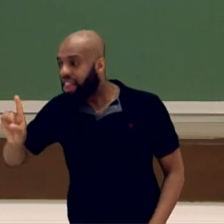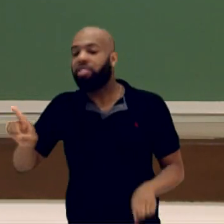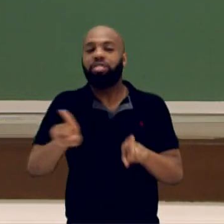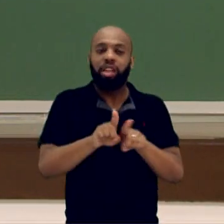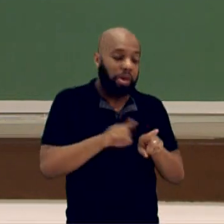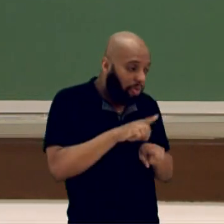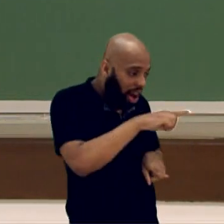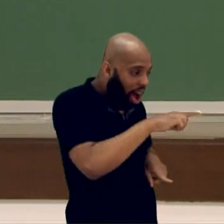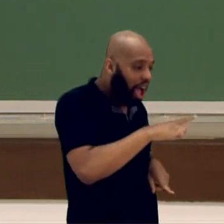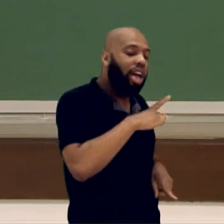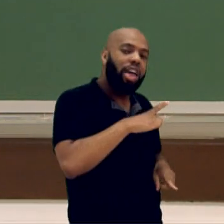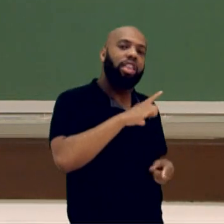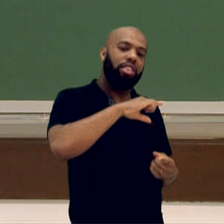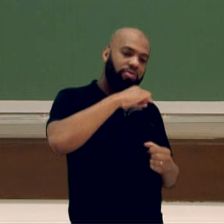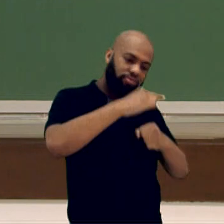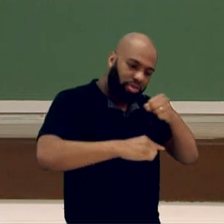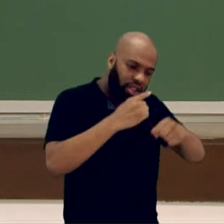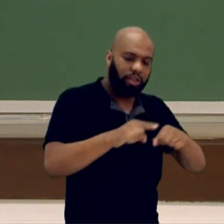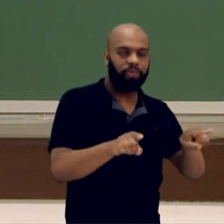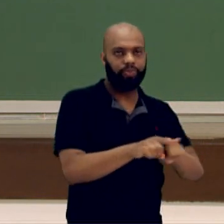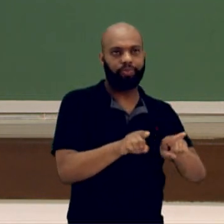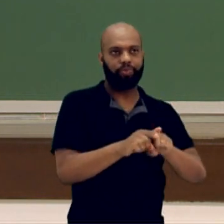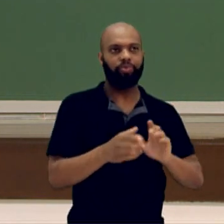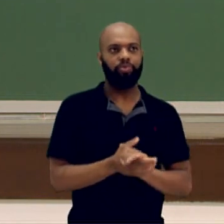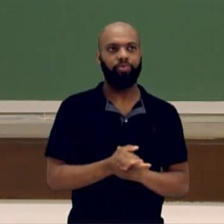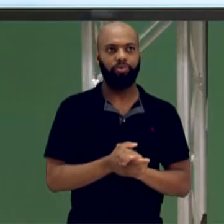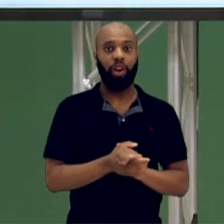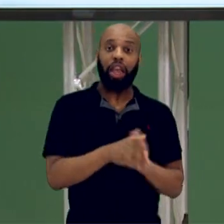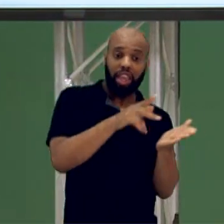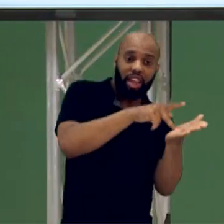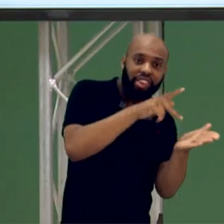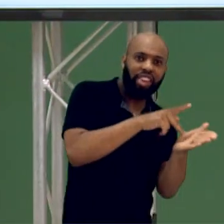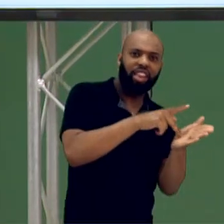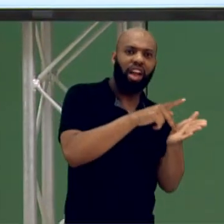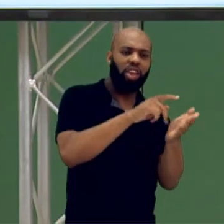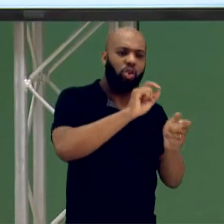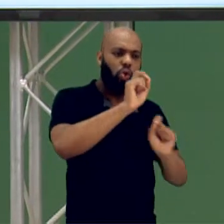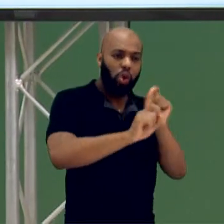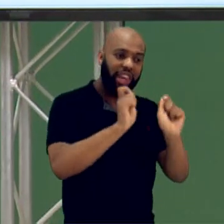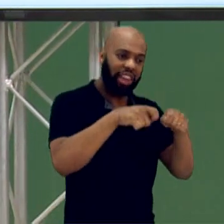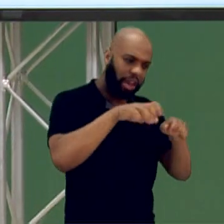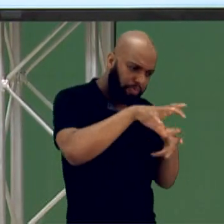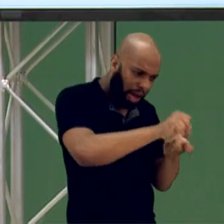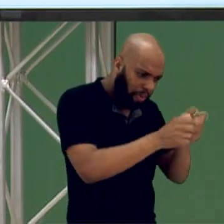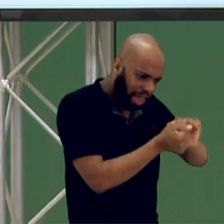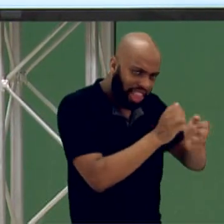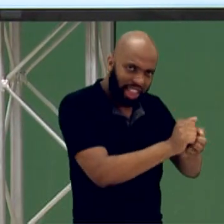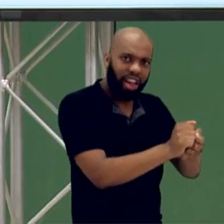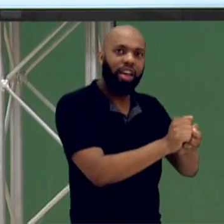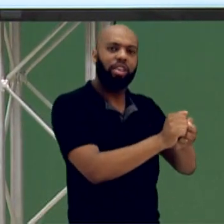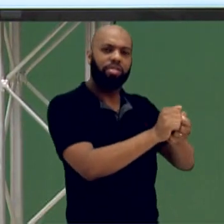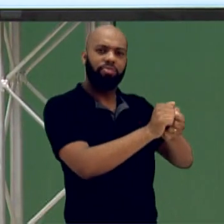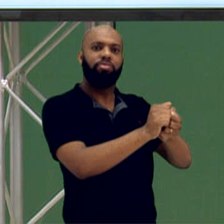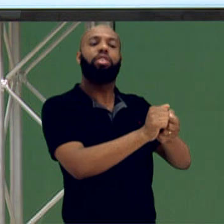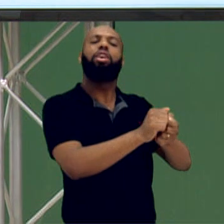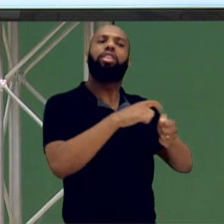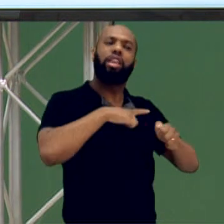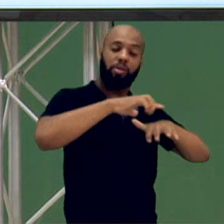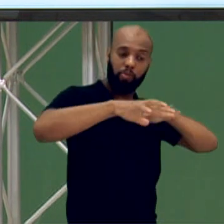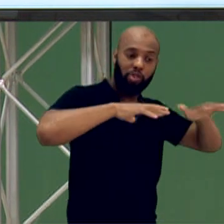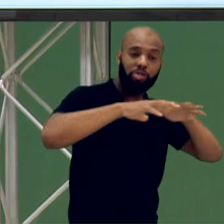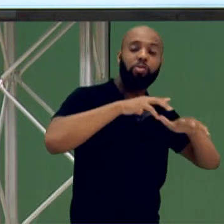de átomos, tá? E a realidade, a matéria, se move. O